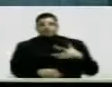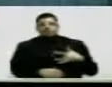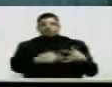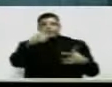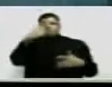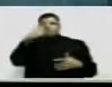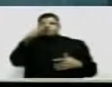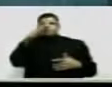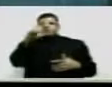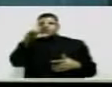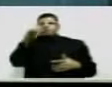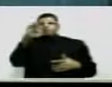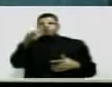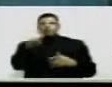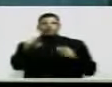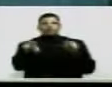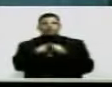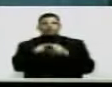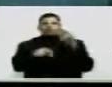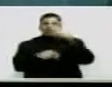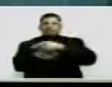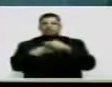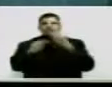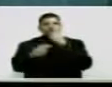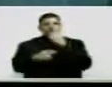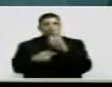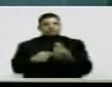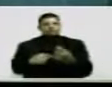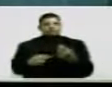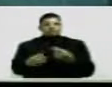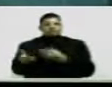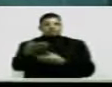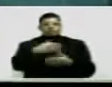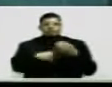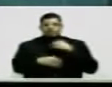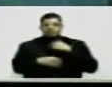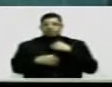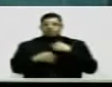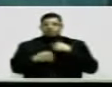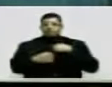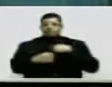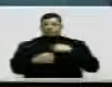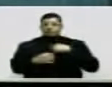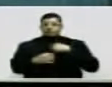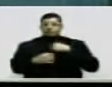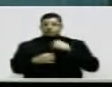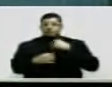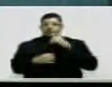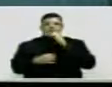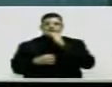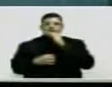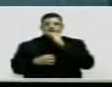pública e econômicos que esses lixões geram para a cidade. Poderia